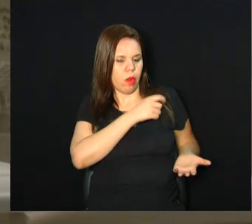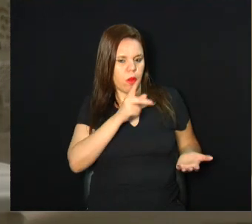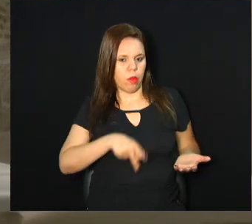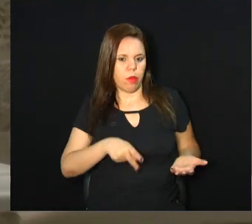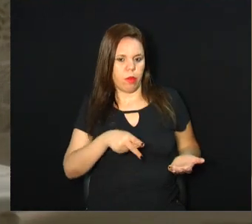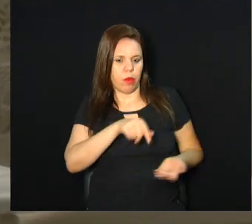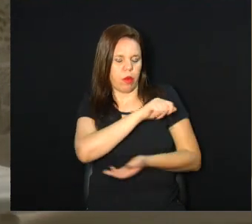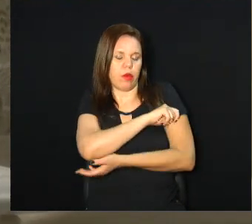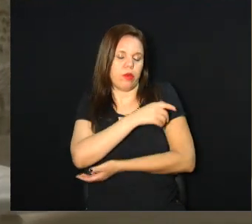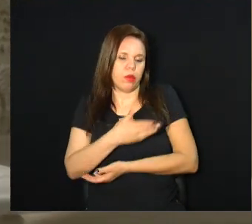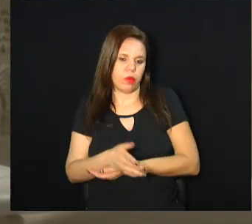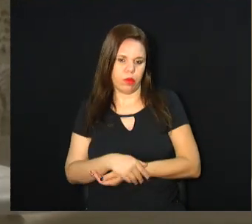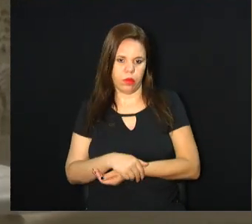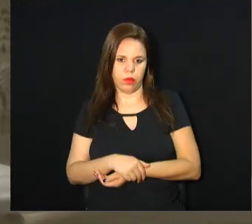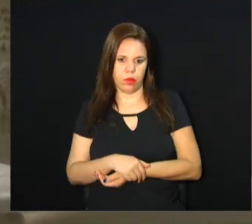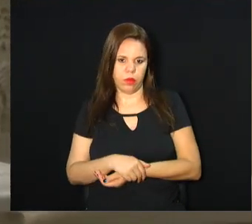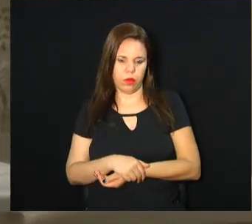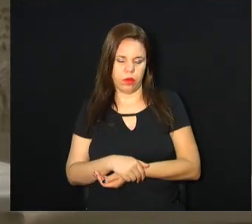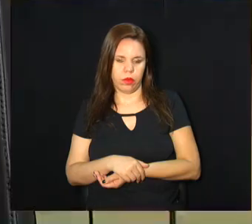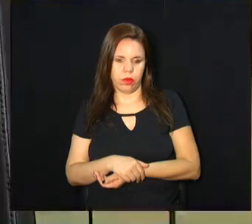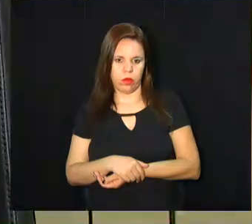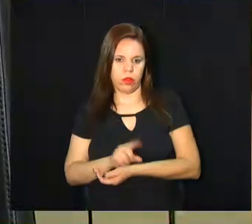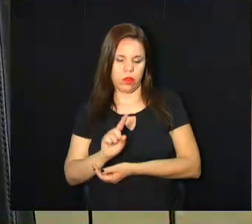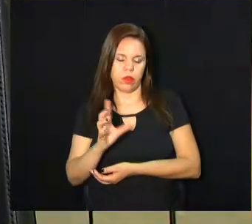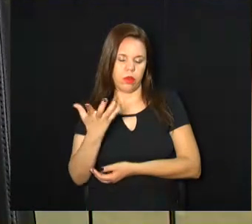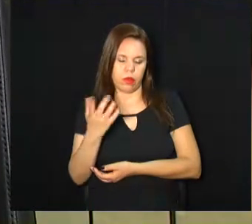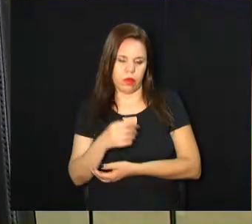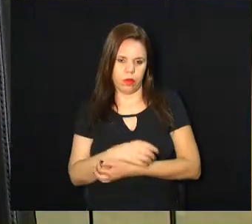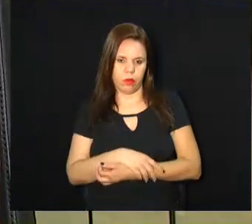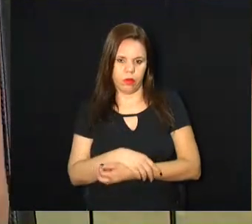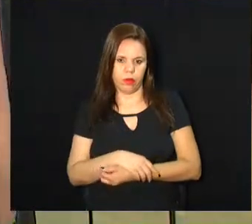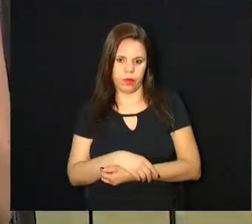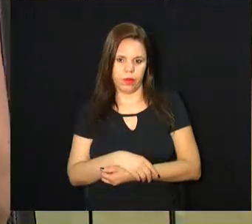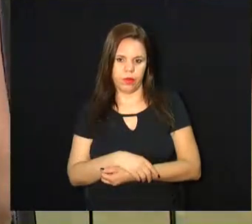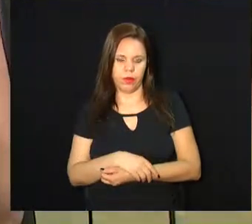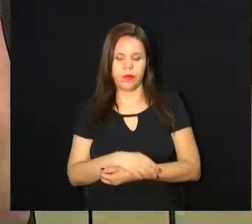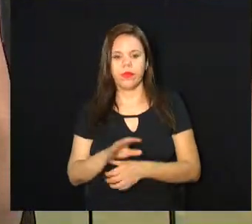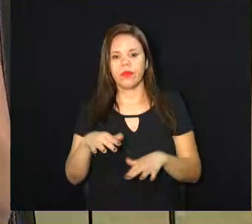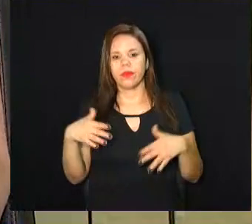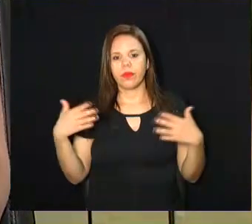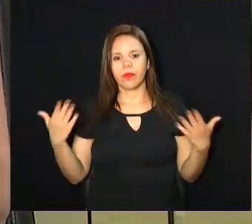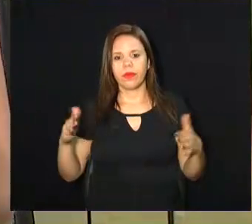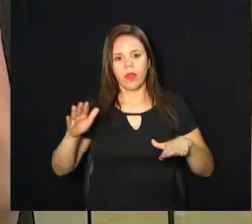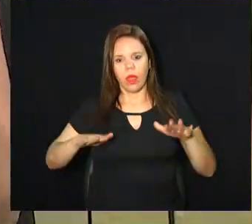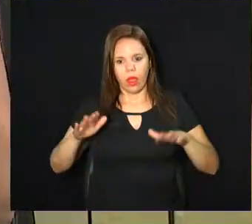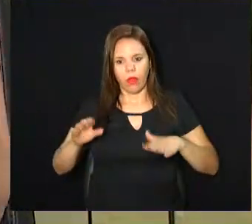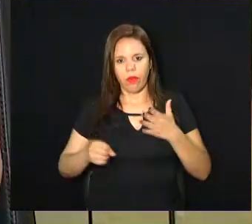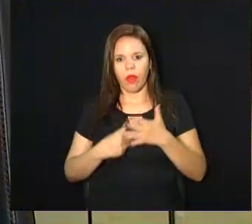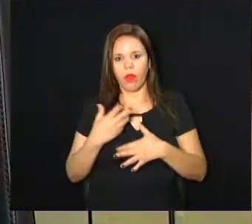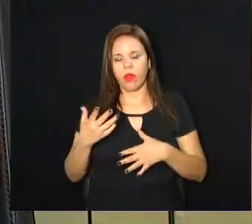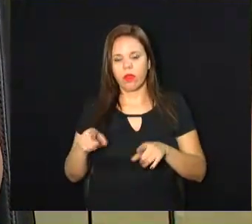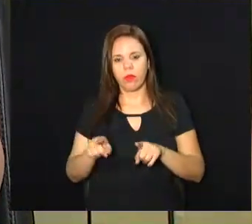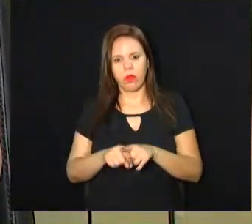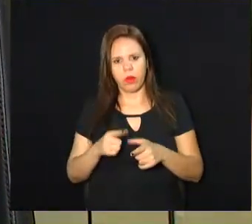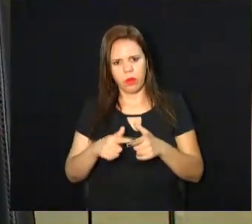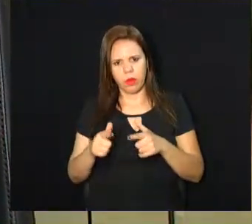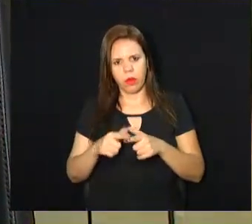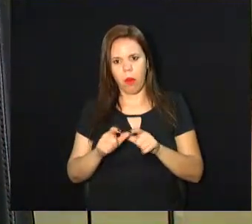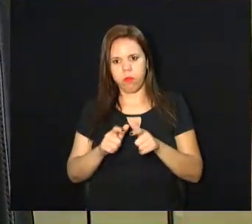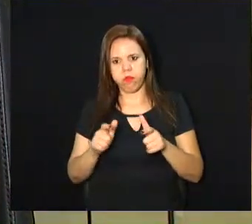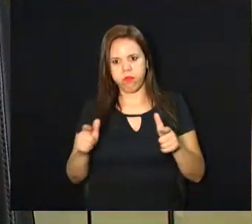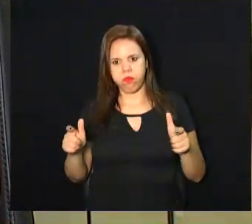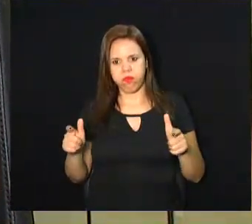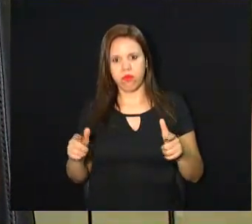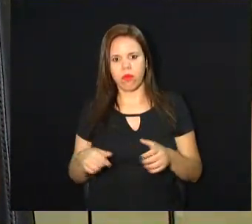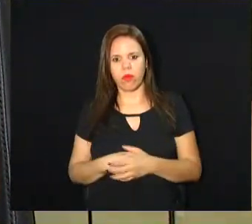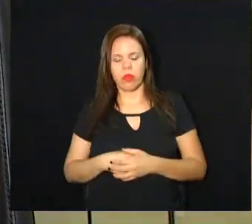meu estudante, para eu não deixar que isso aconteça. Então, às vezes acontece uma bola de neve que vai crescendo, vai crescendo, vai